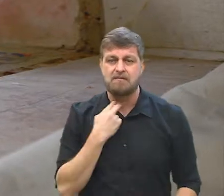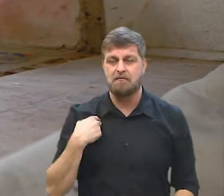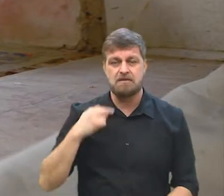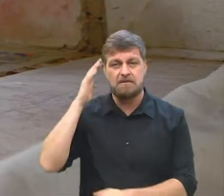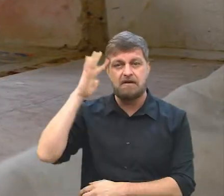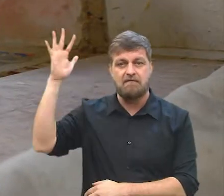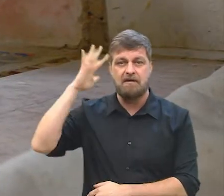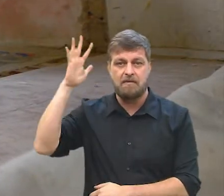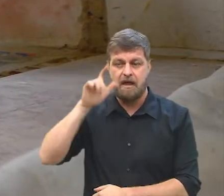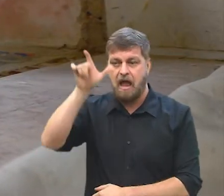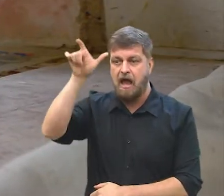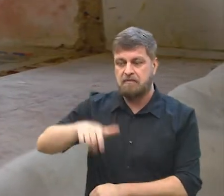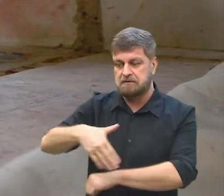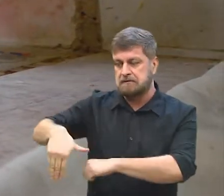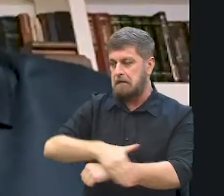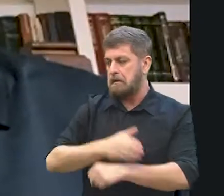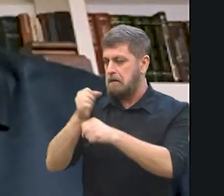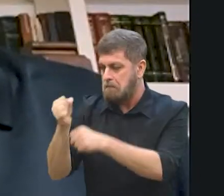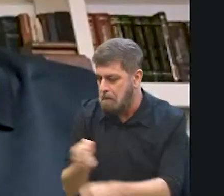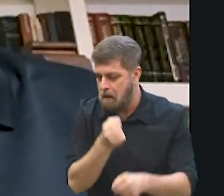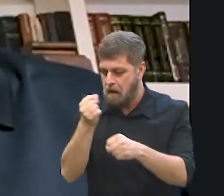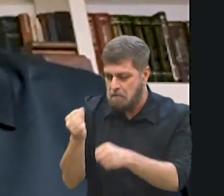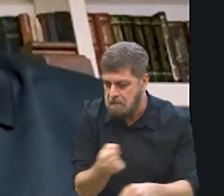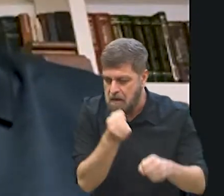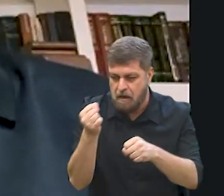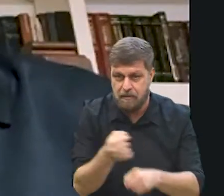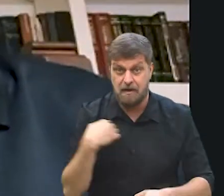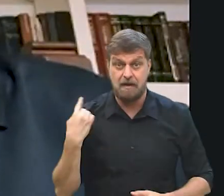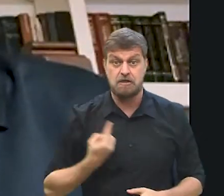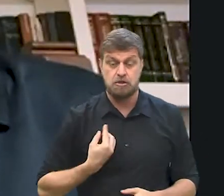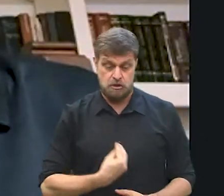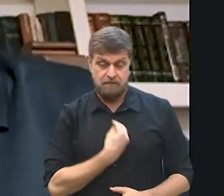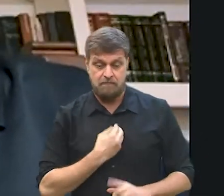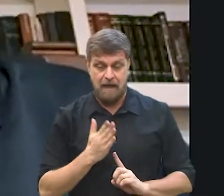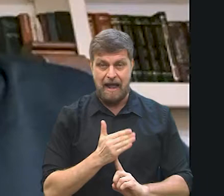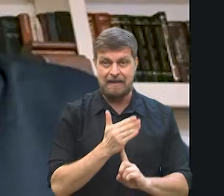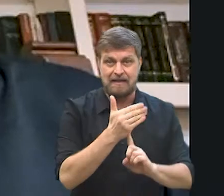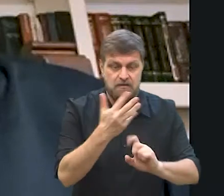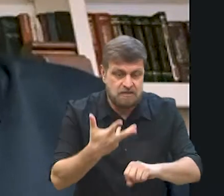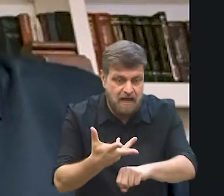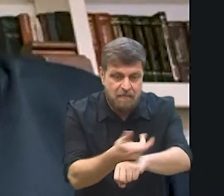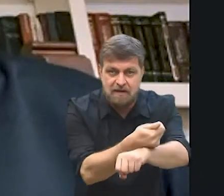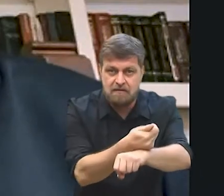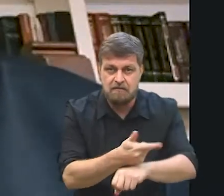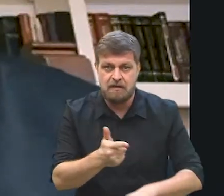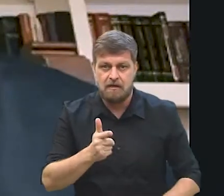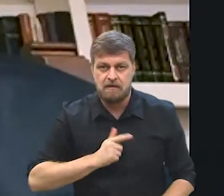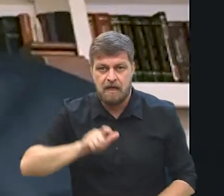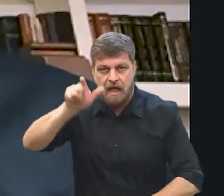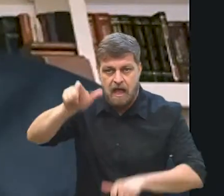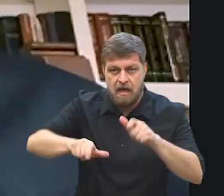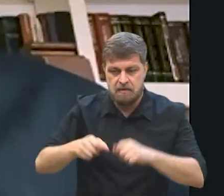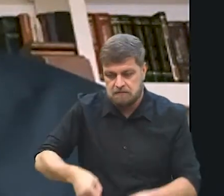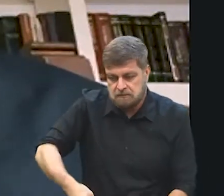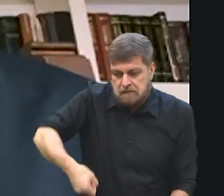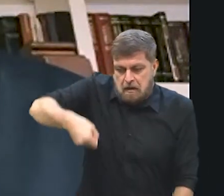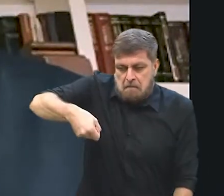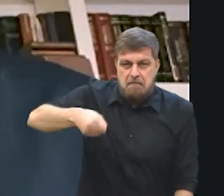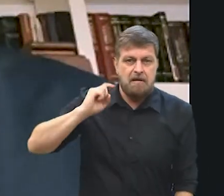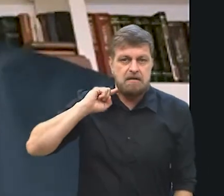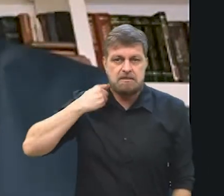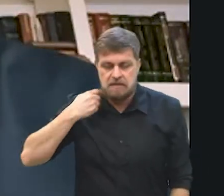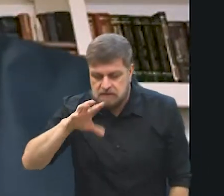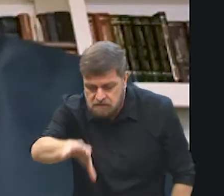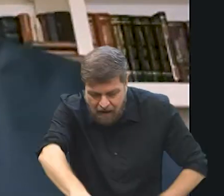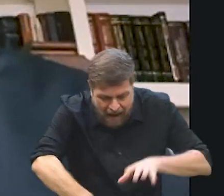imaginar vassoureiro na rua. Nós estamos hoje vivendo uma tecnologia maravilhosa, você vê as pessoas com um balde de lixo andando para a rua